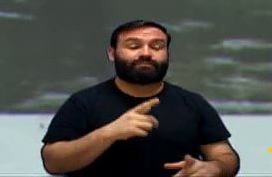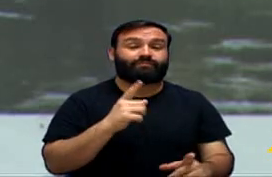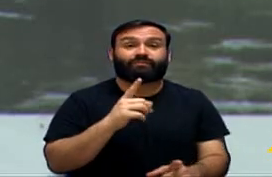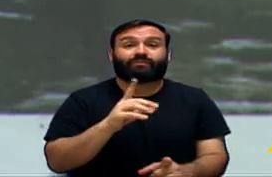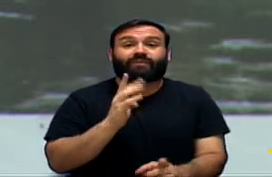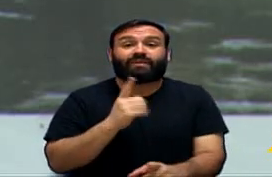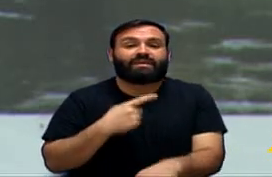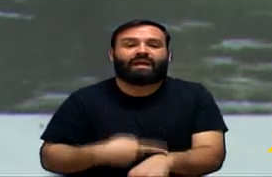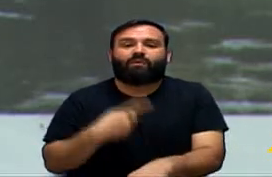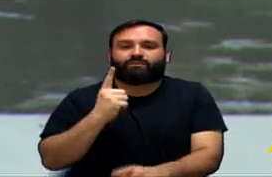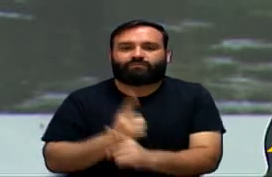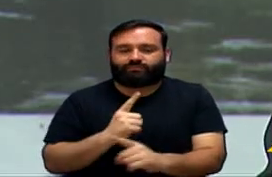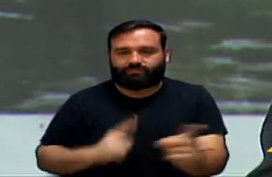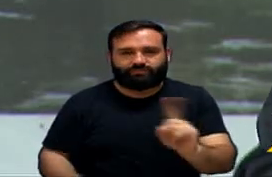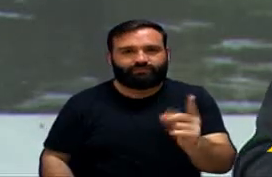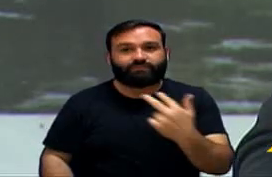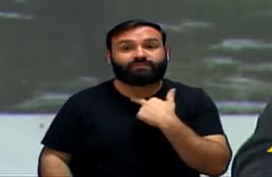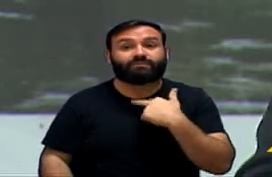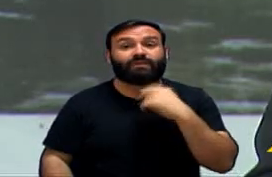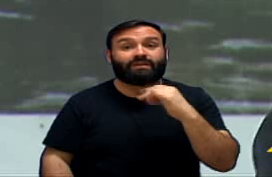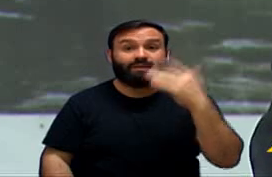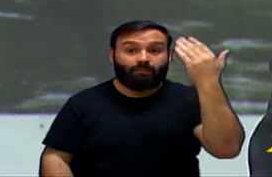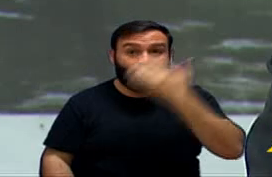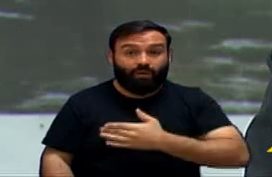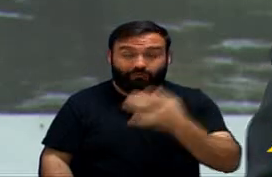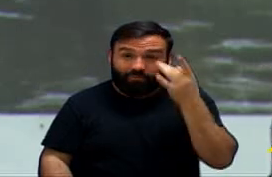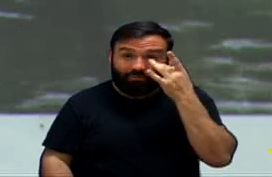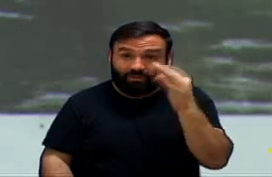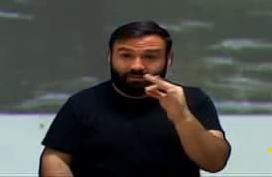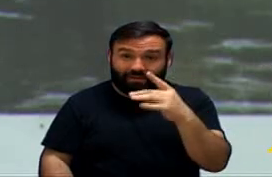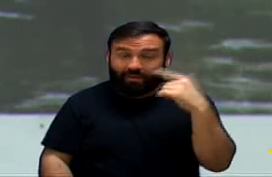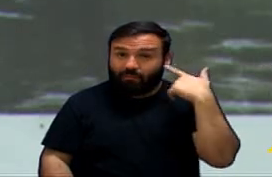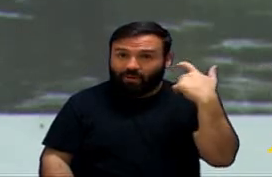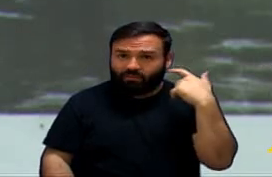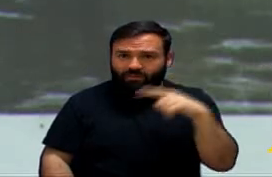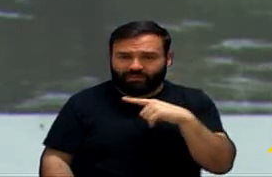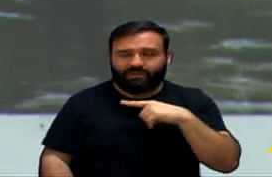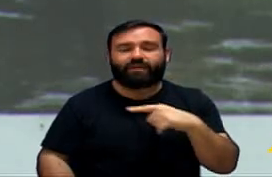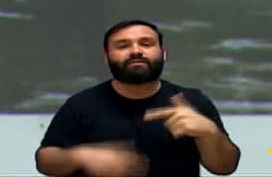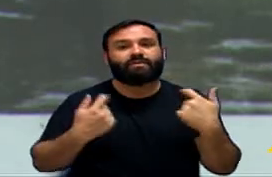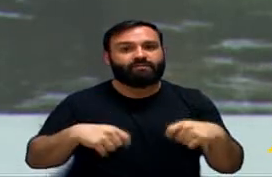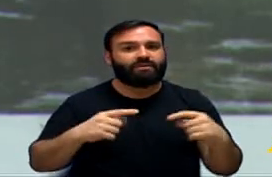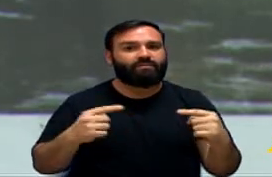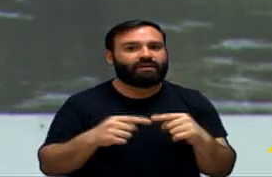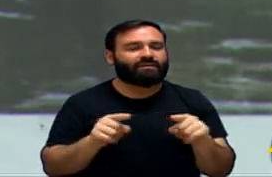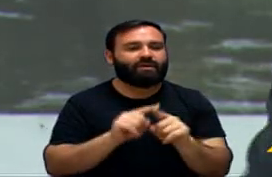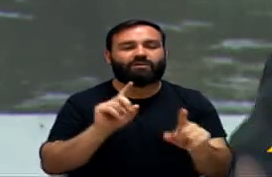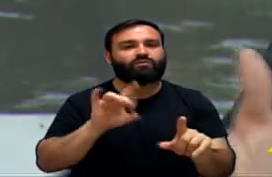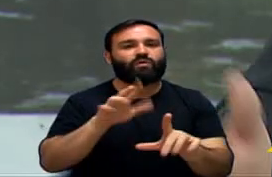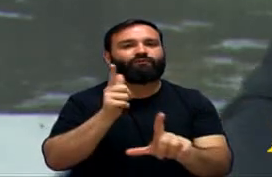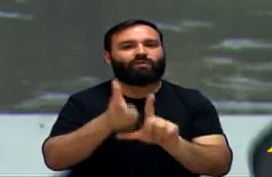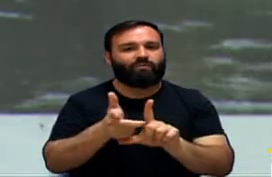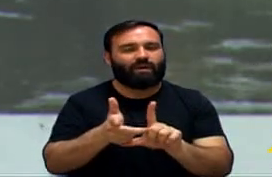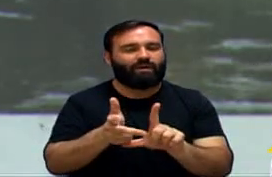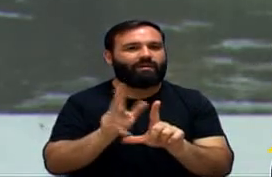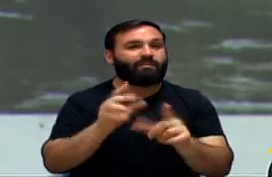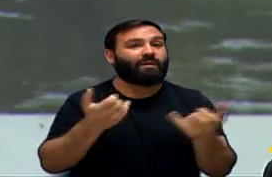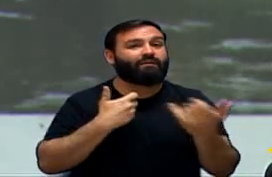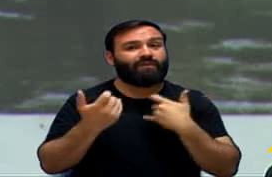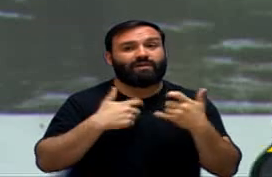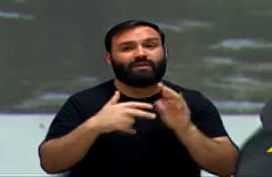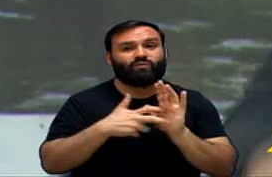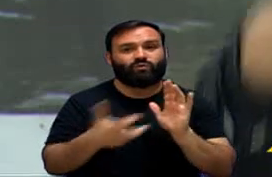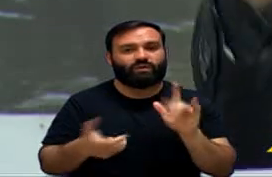flagrante eu acredito que tendo provas de que o cara tem a moto barulhenta deveria servir a simples filmagem mas isso falaram que é